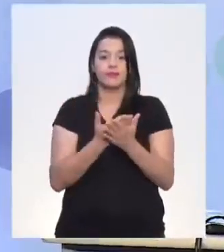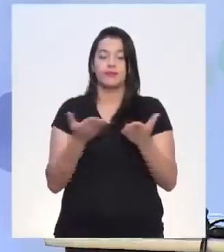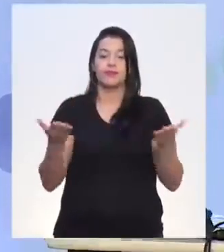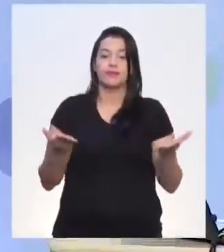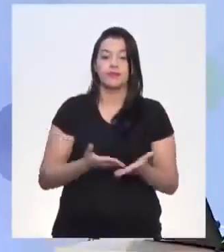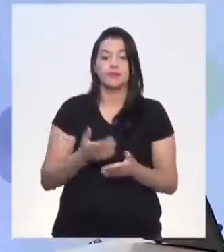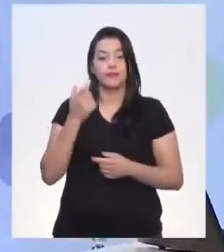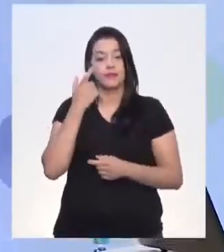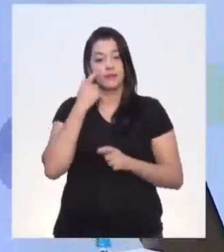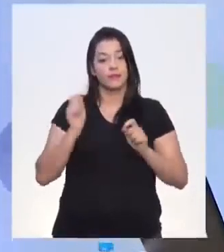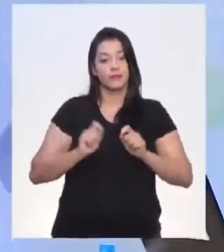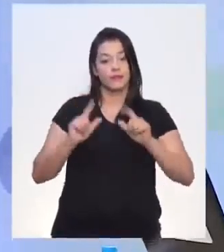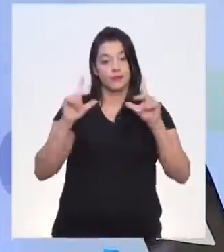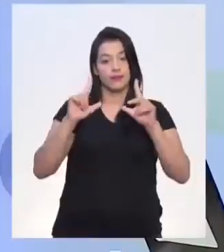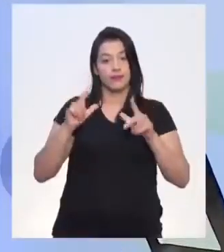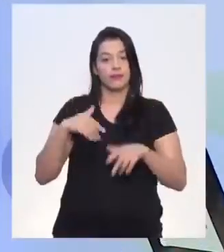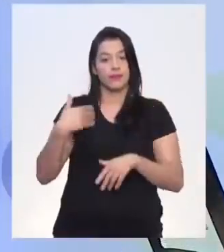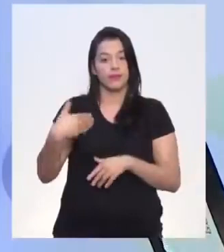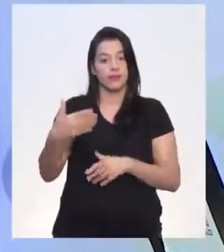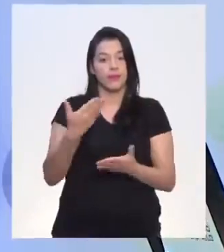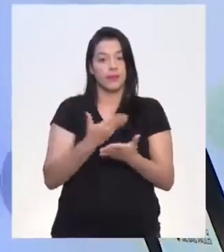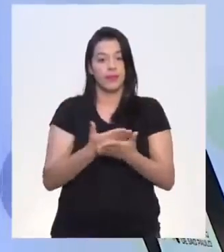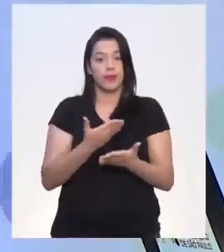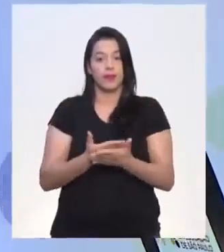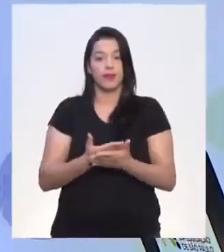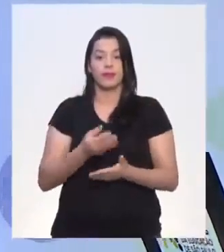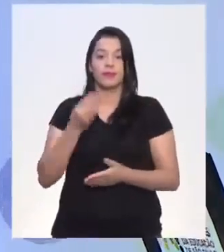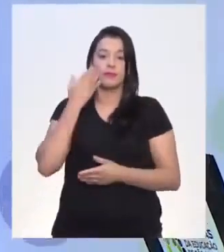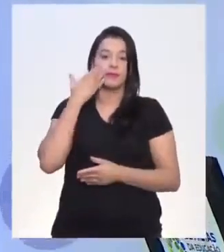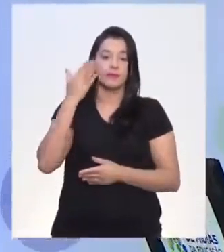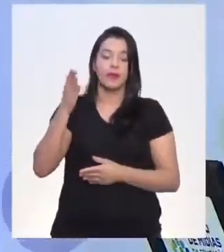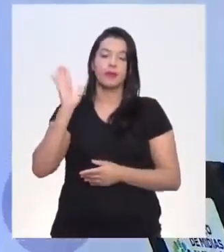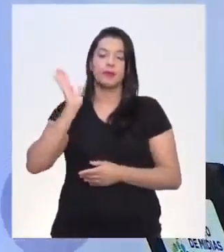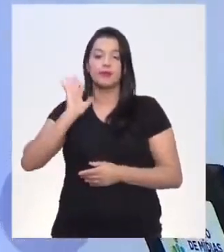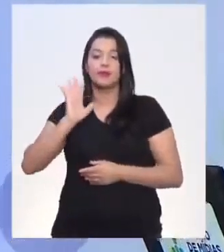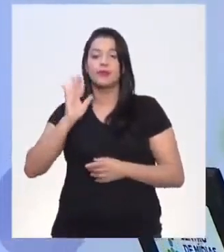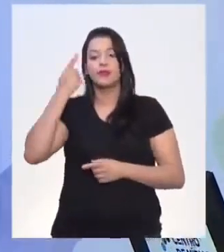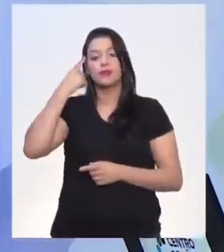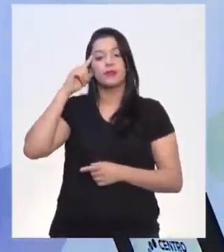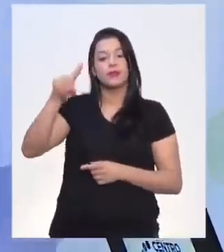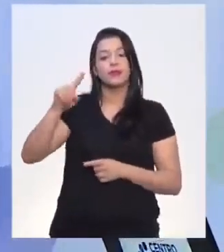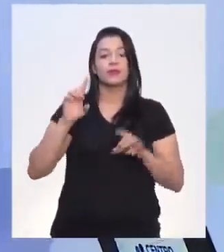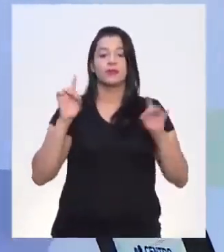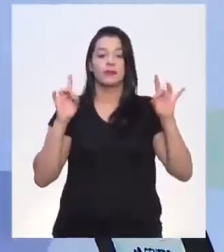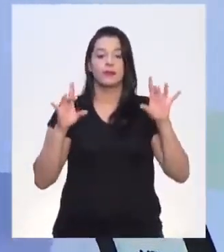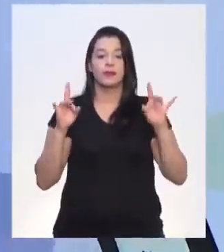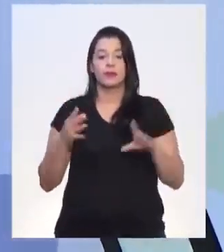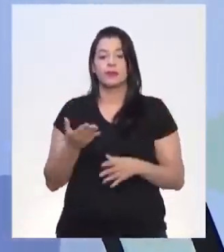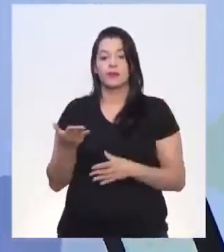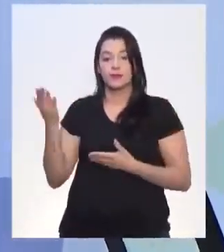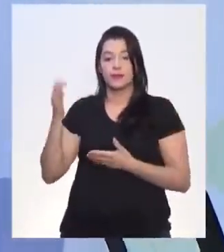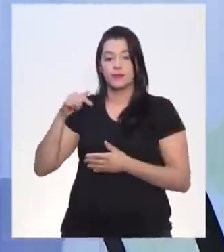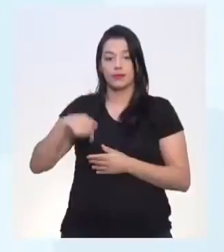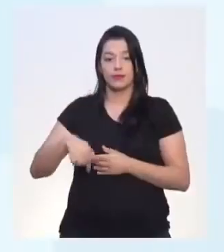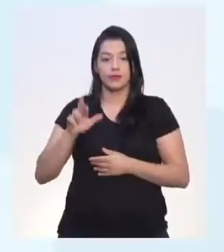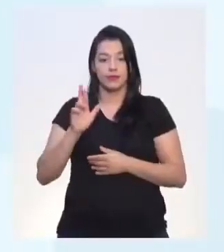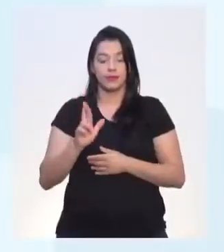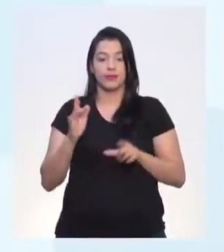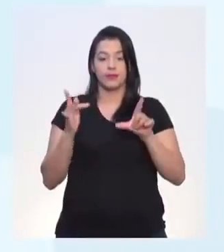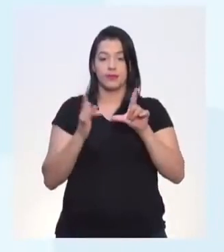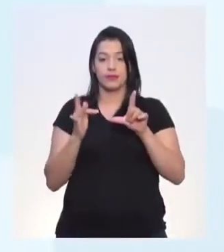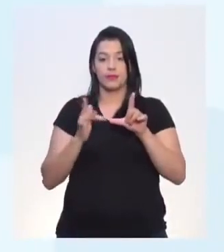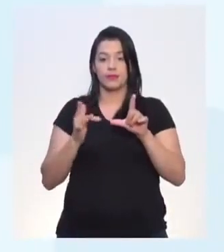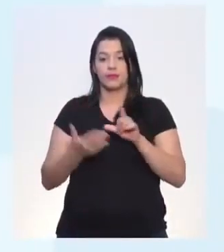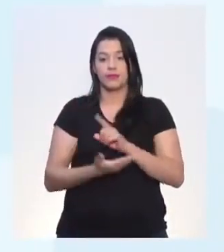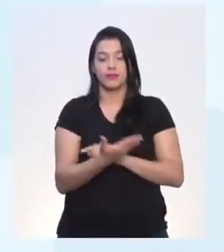Fiquem ligados com as próximas, tá? Tem mais um pouquinho de aula. Um beijo e tenham um excelente dia para vocês. Aqui está para vocês o QR Code para